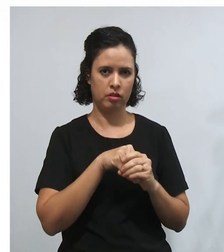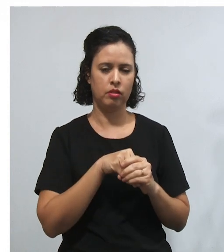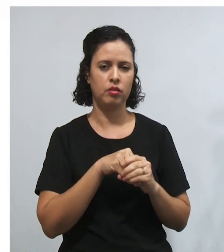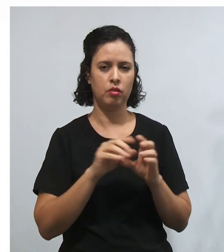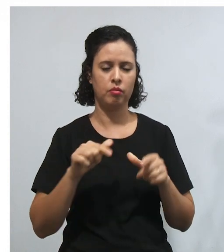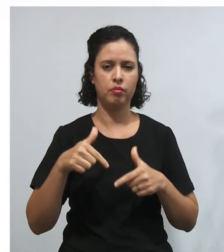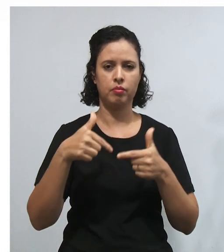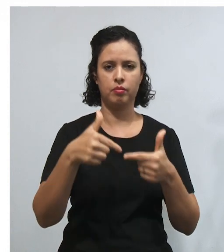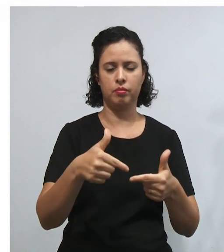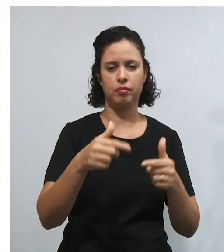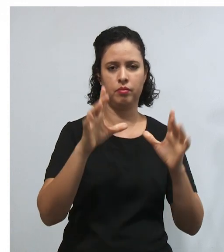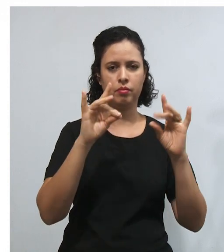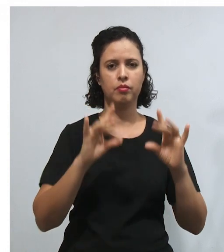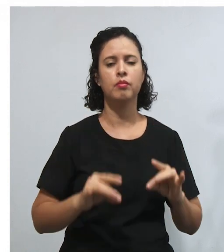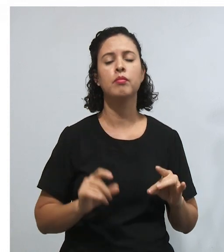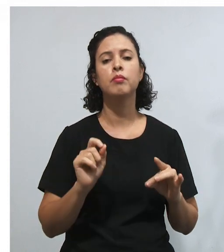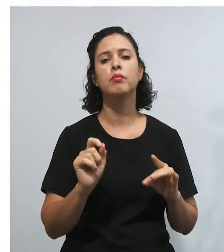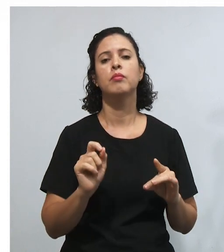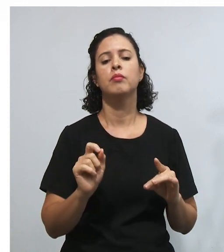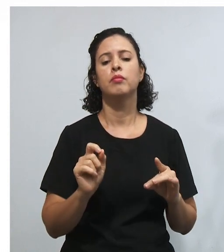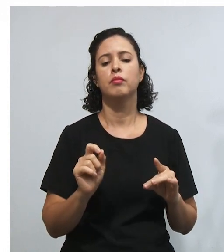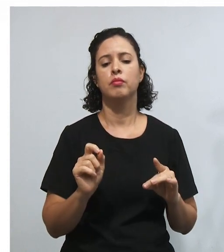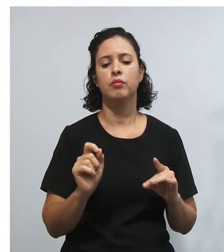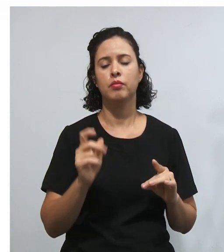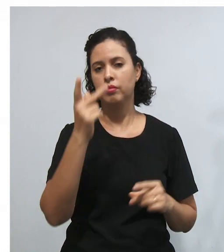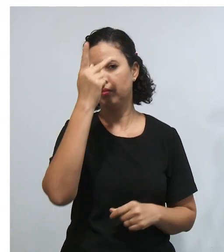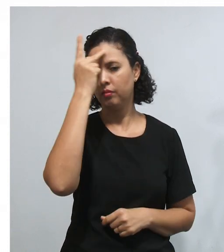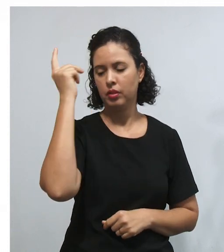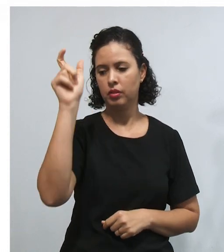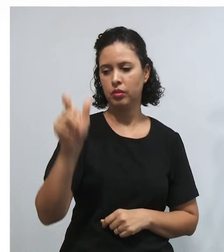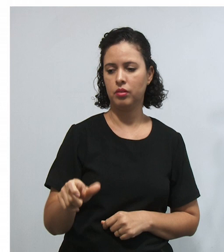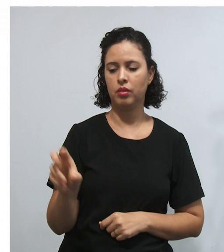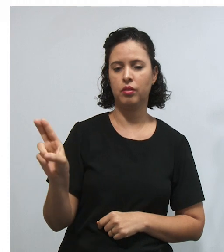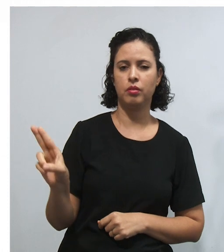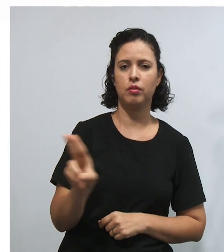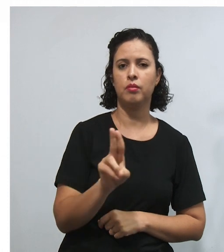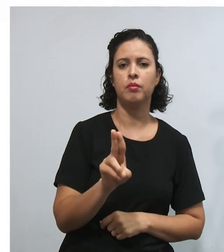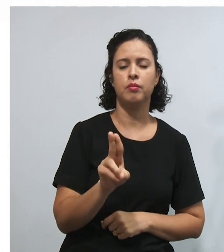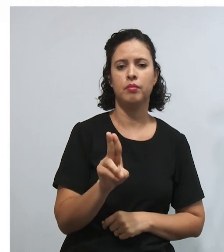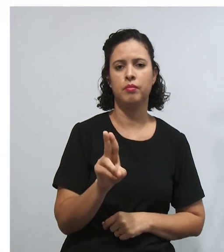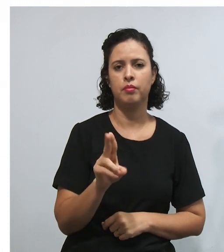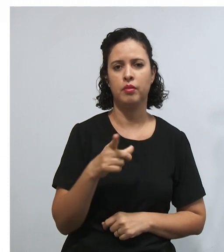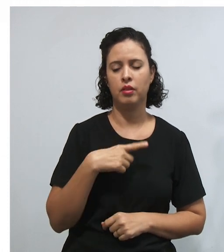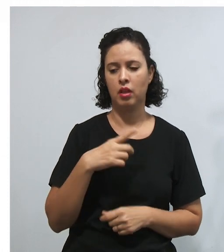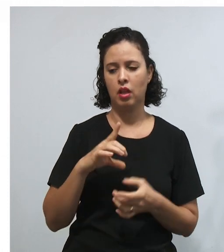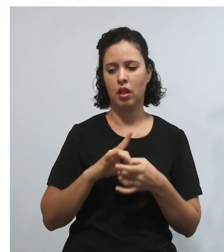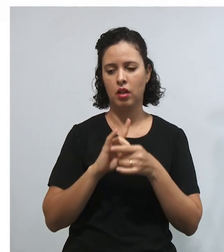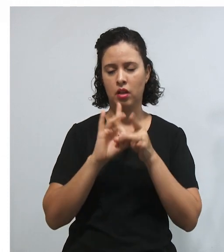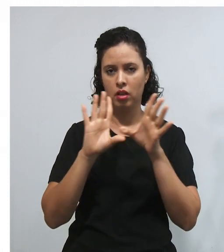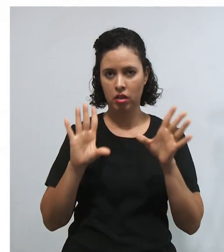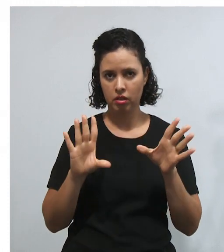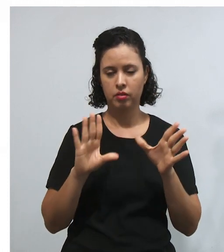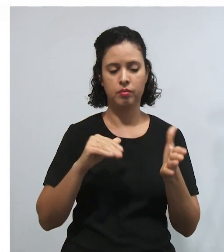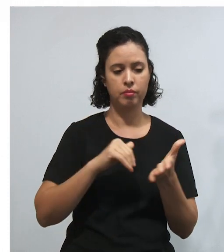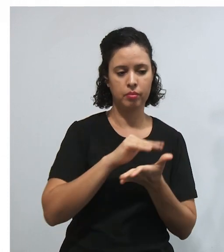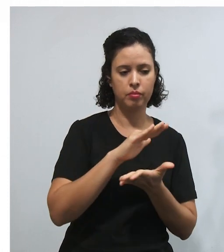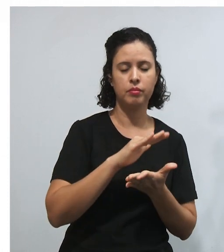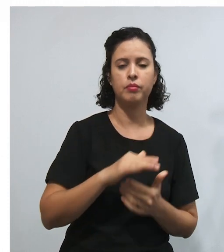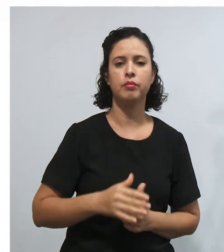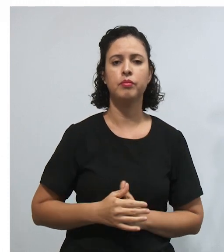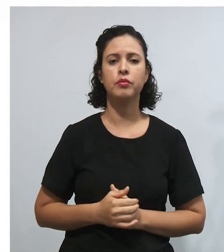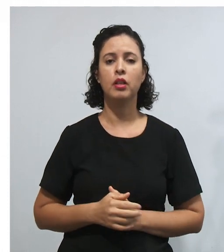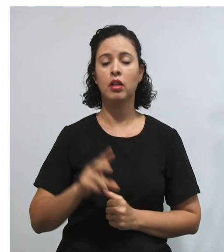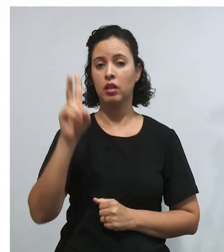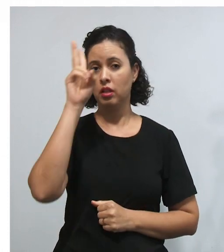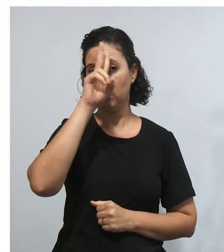poder discricionário o fato de essa pessoa ser nomeada, tá? E ter livre nomeação e exoneração,